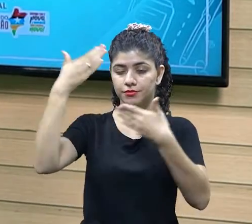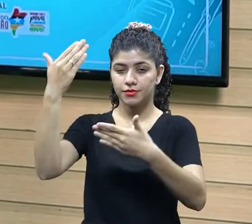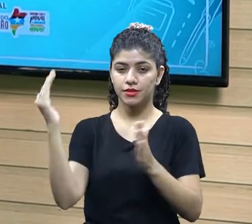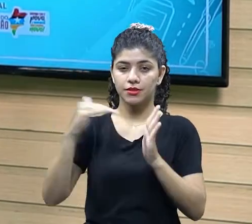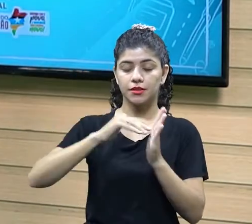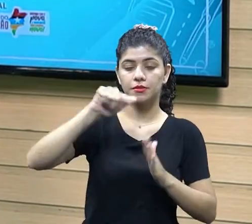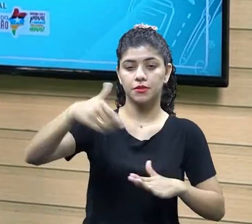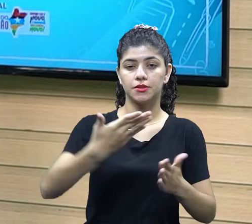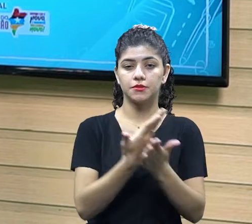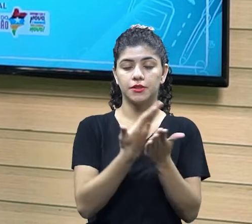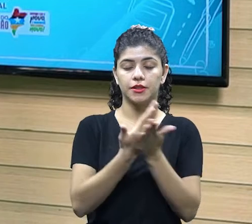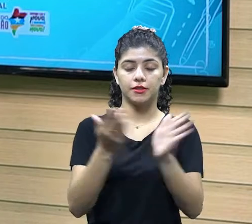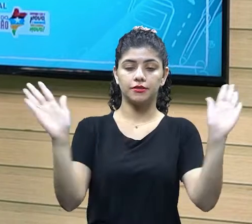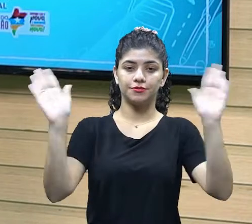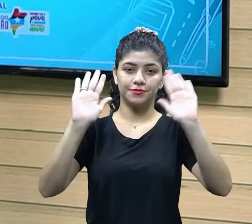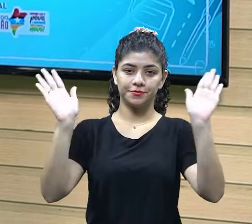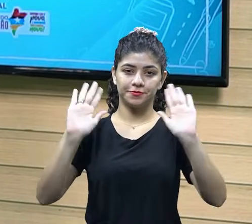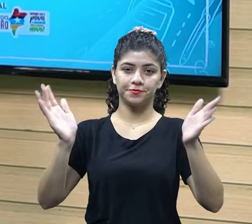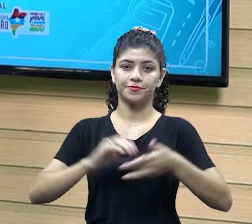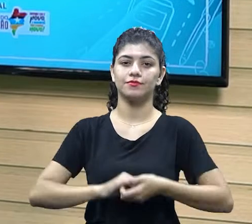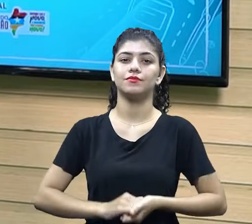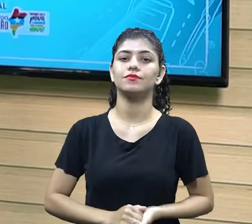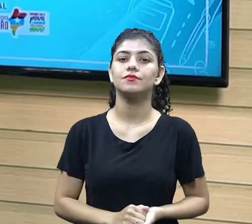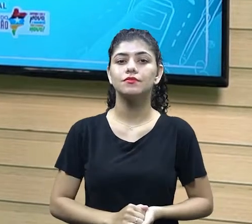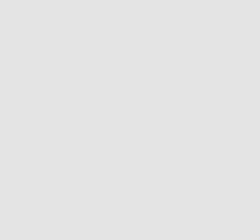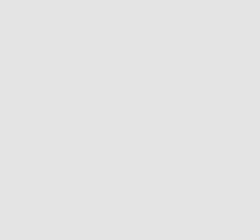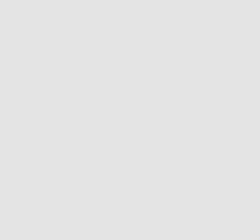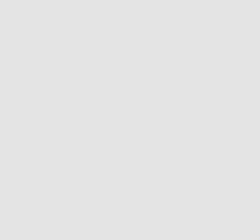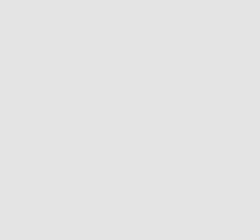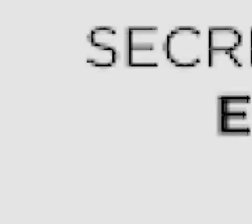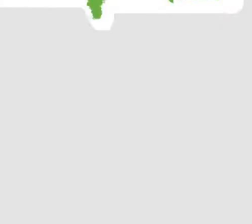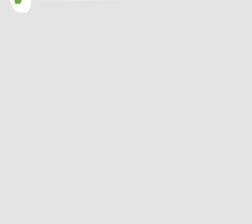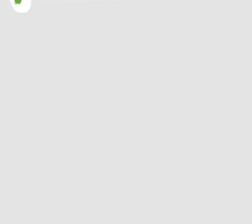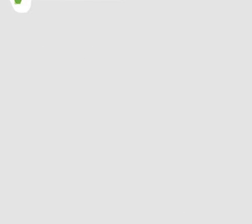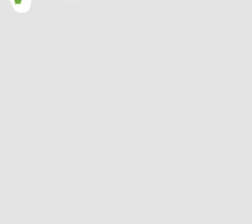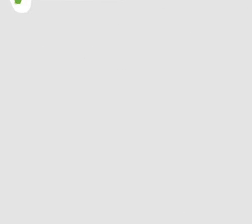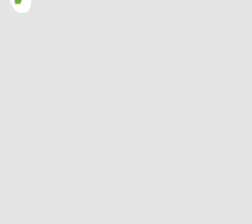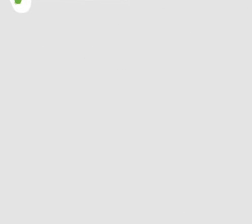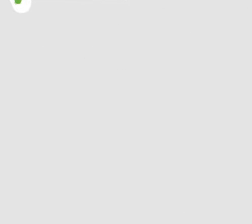de todos vocês. Muito obrigado e até a próxima.